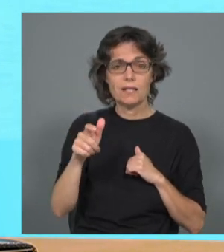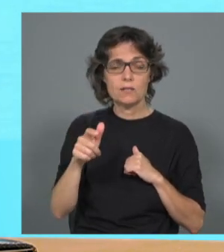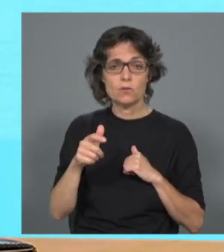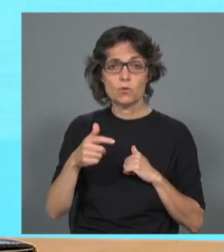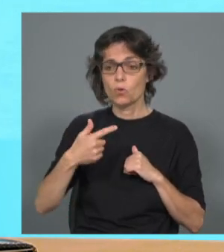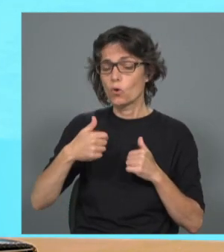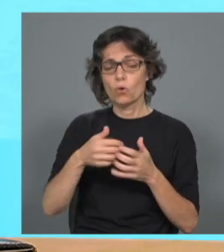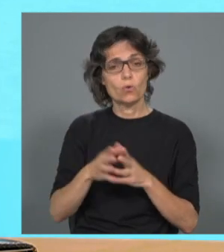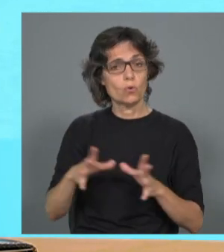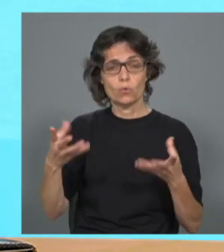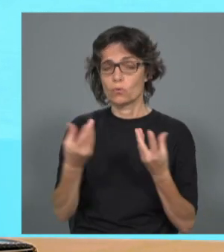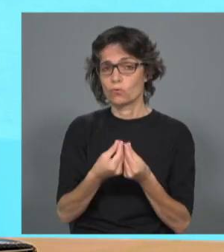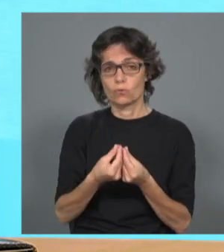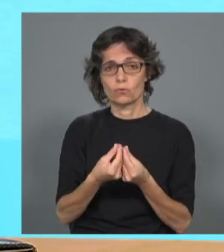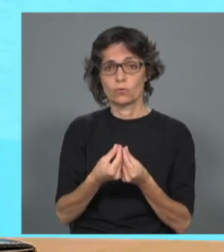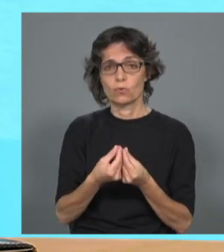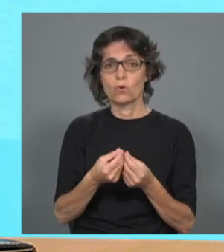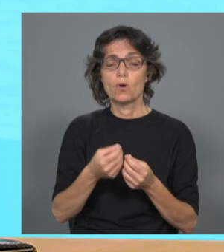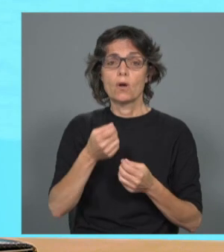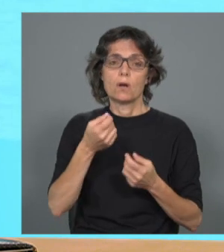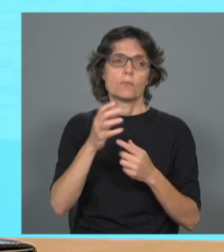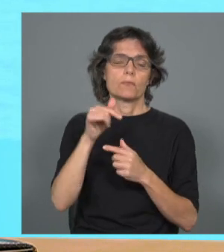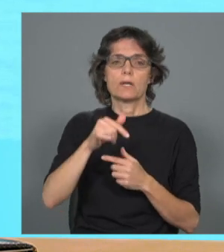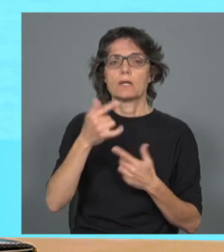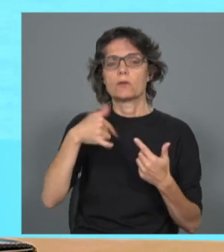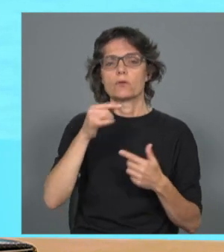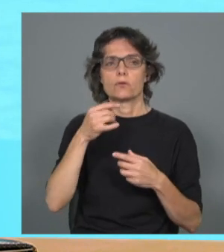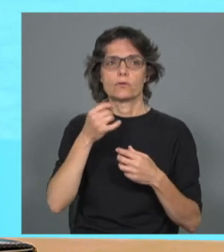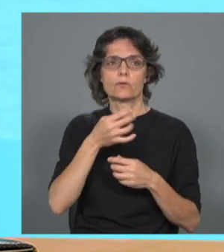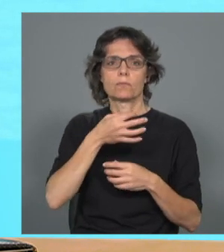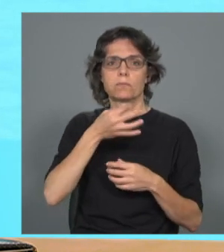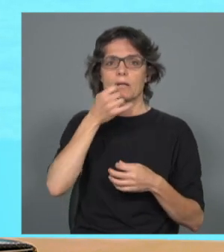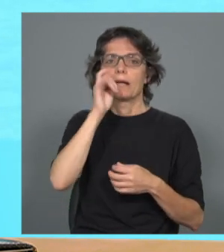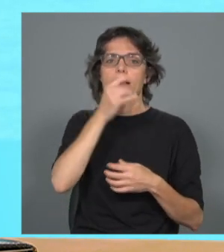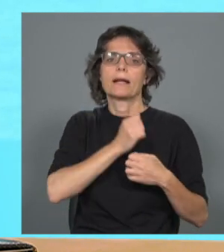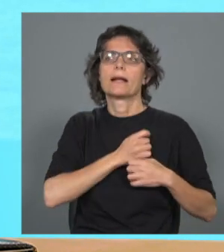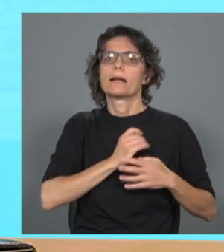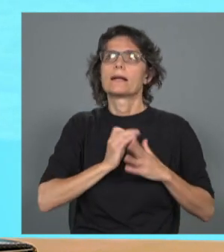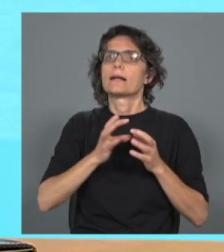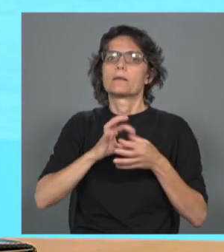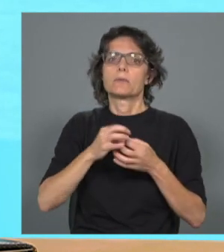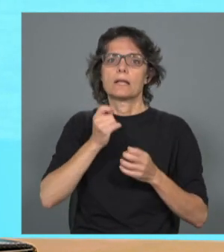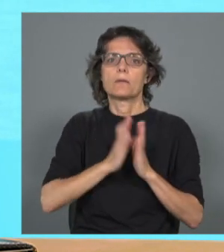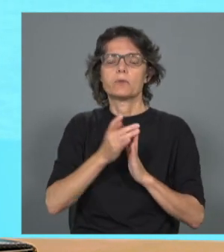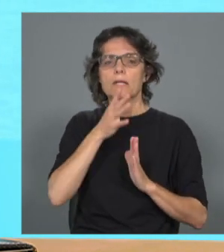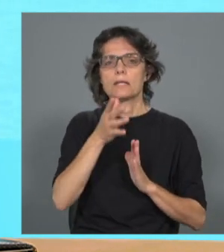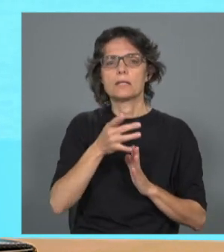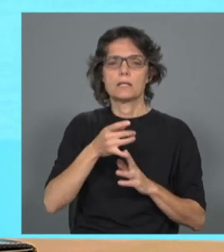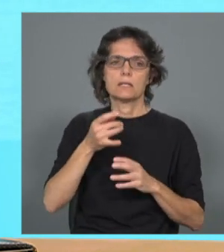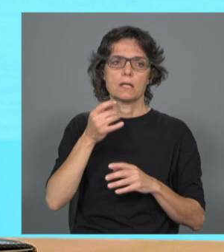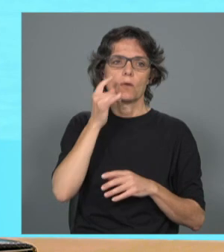crentes associam com esta linguagem religiosa ao Pai, ao Filho, ao Espírito Santo, mas mesmo os não